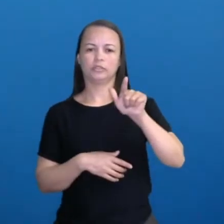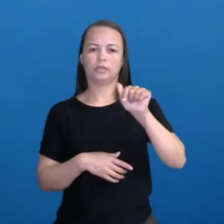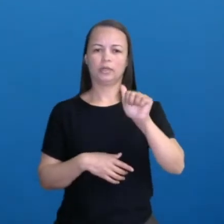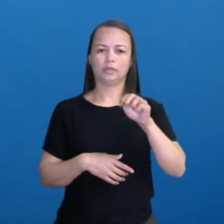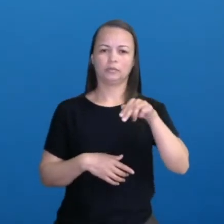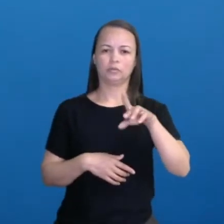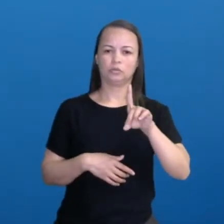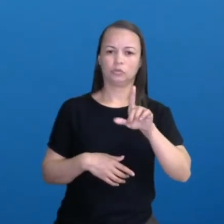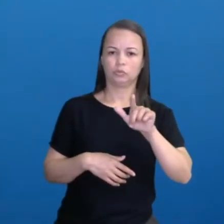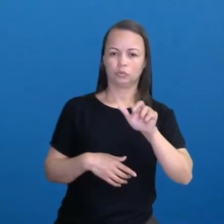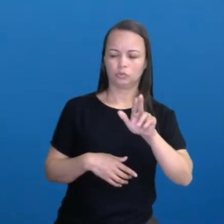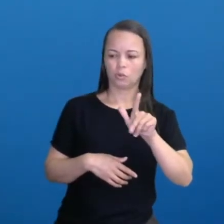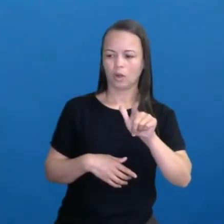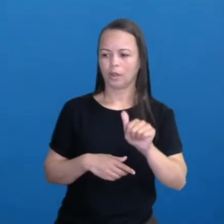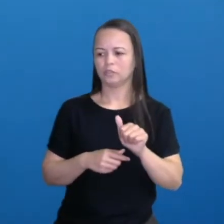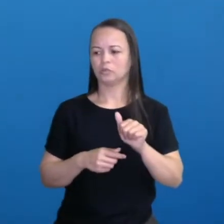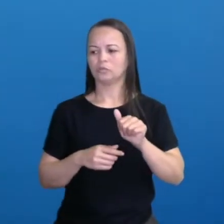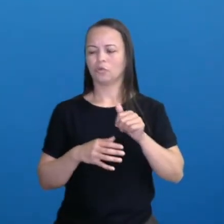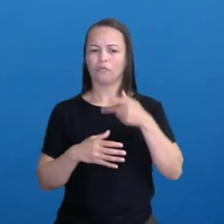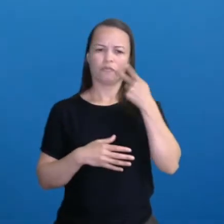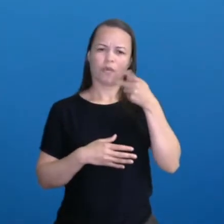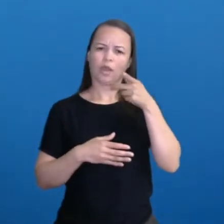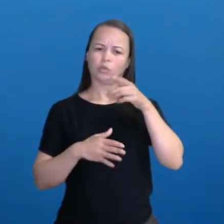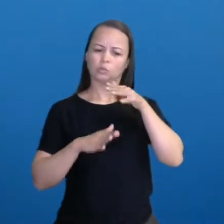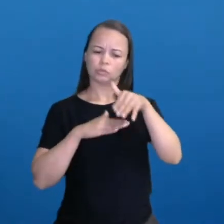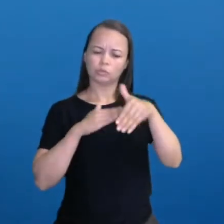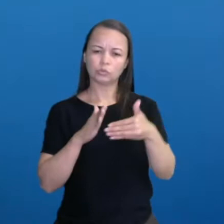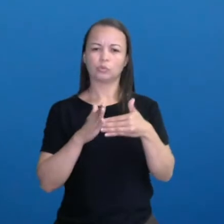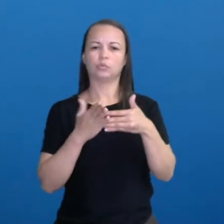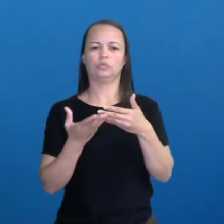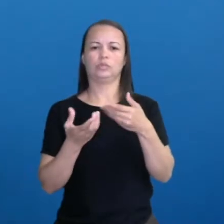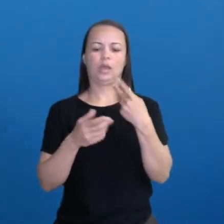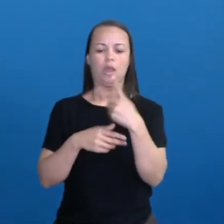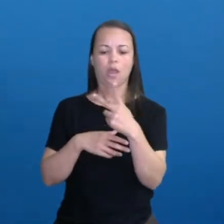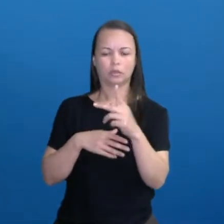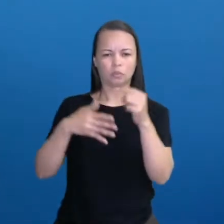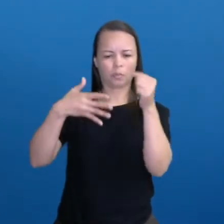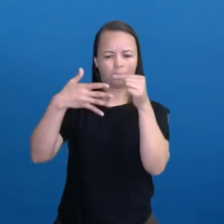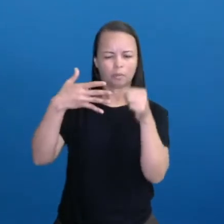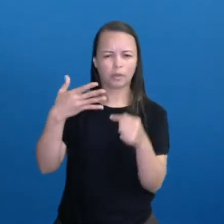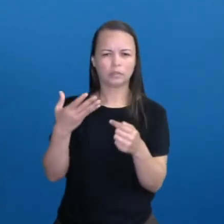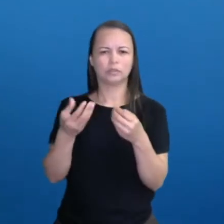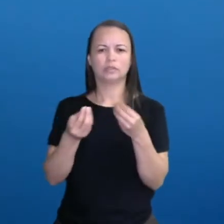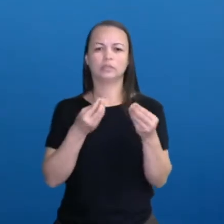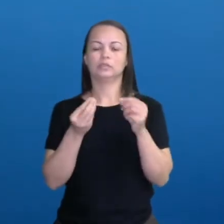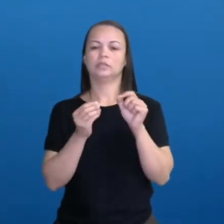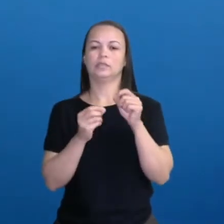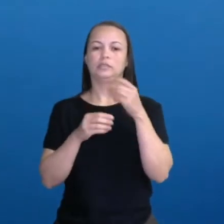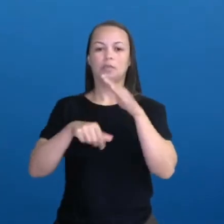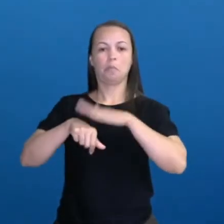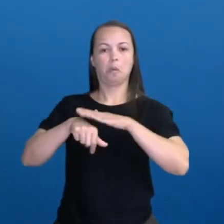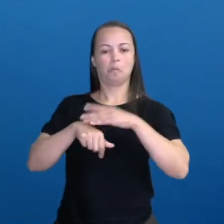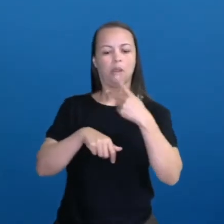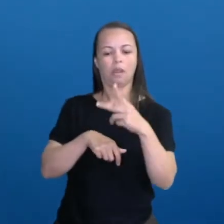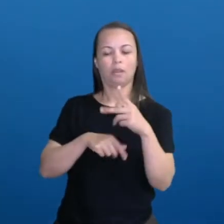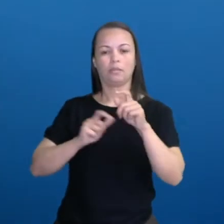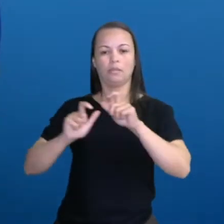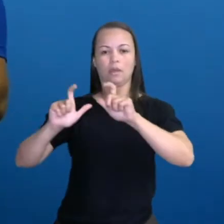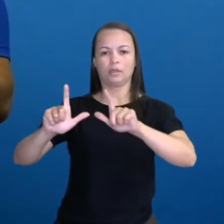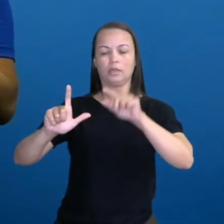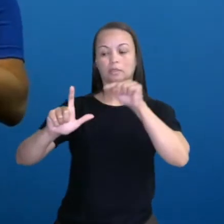quando eu falo de todo esse processo, toda essa hierarquia, a gente inicia tudo isso a partir desse momento aqui, no momento